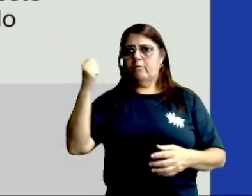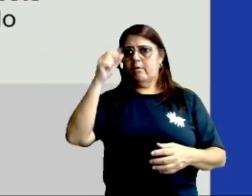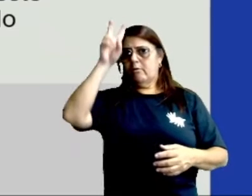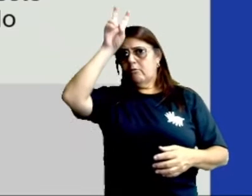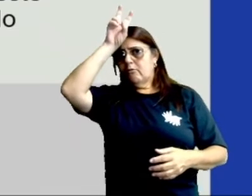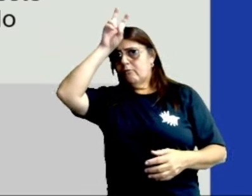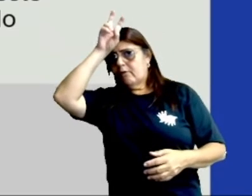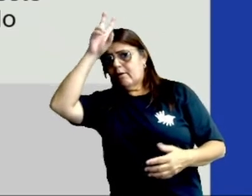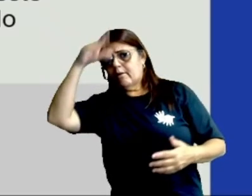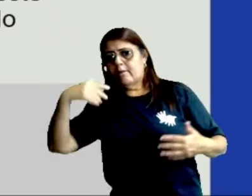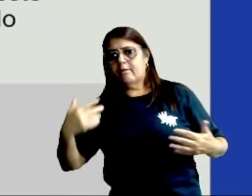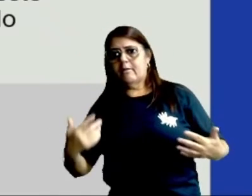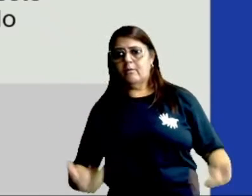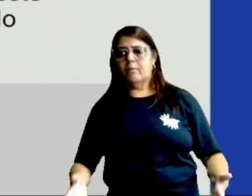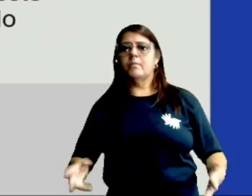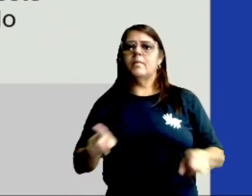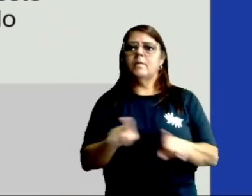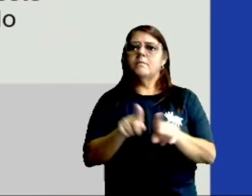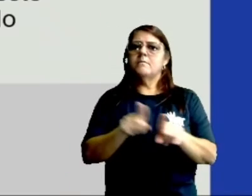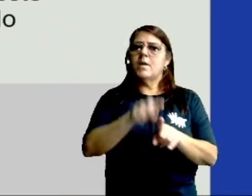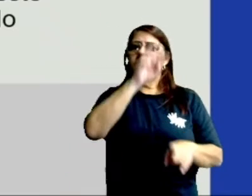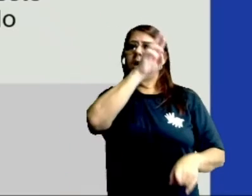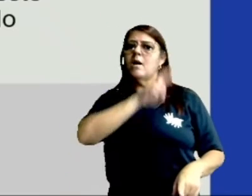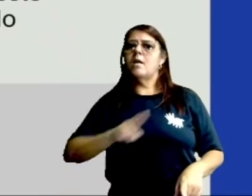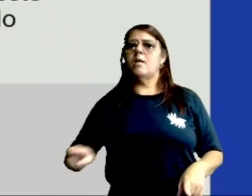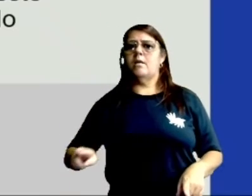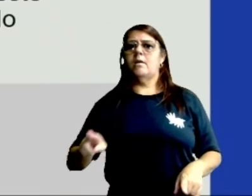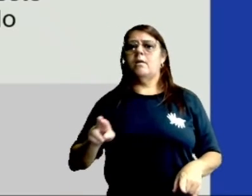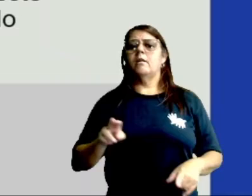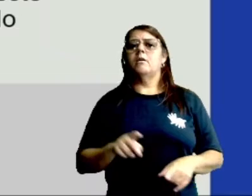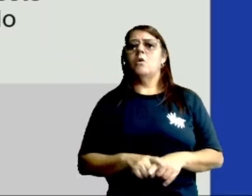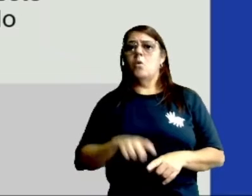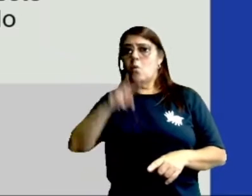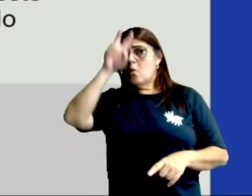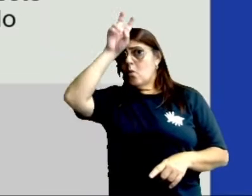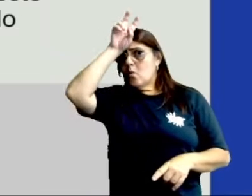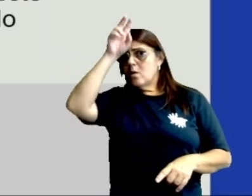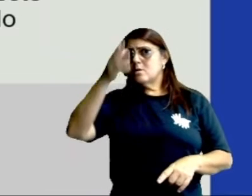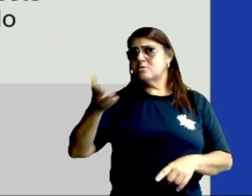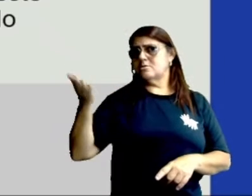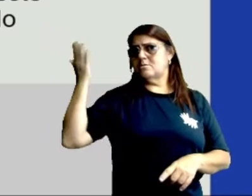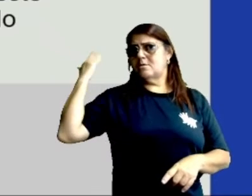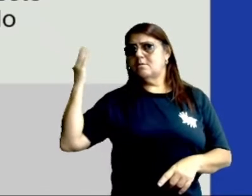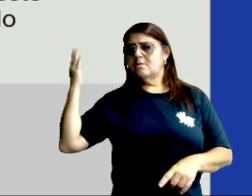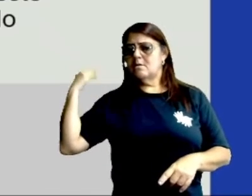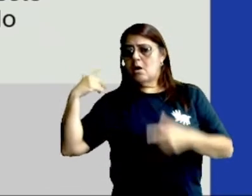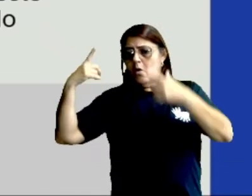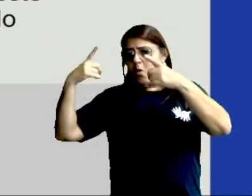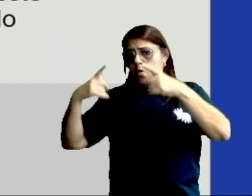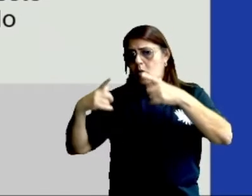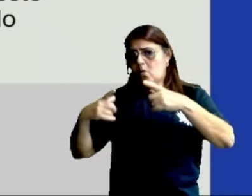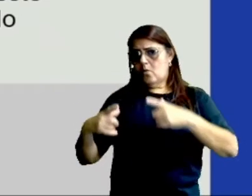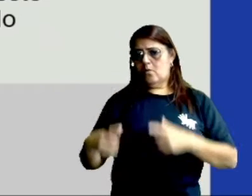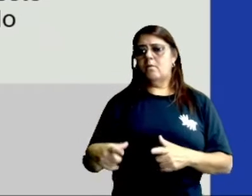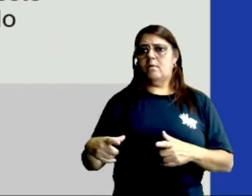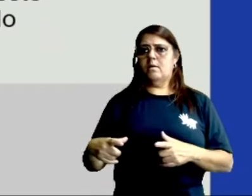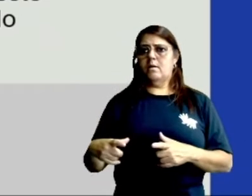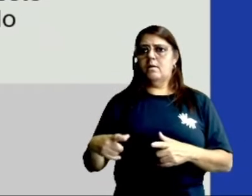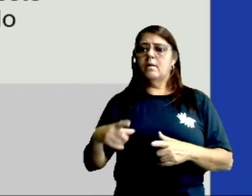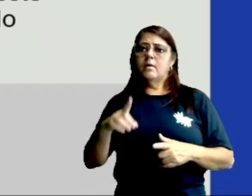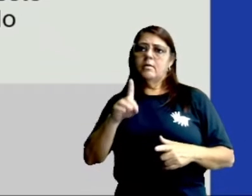associado também a um fator religioso porque a gente não pode esquecer que o Egito Antigo é um estado teocrático